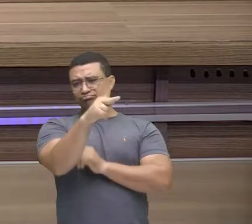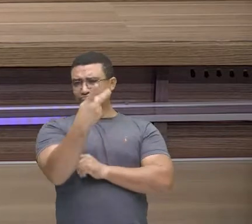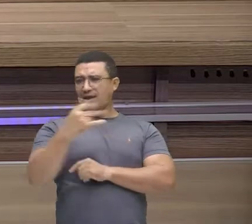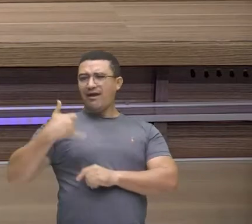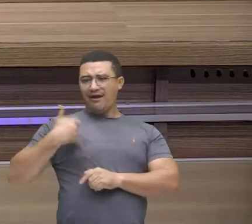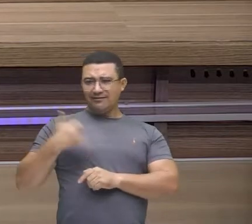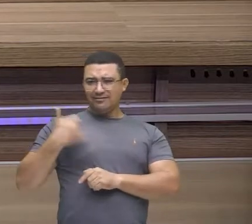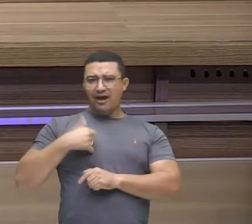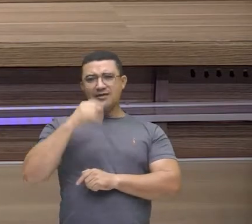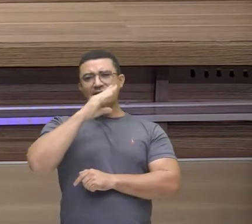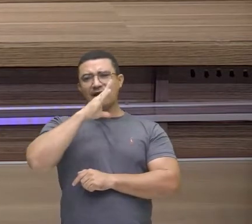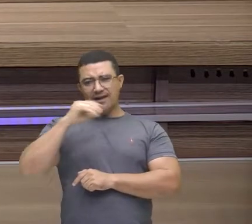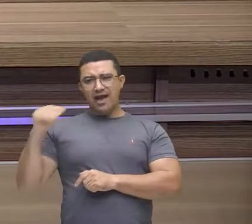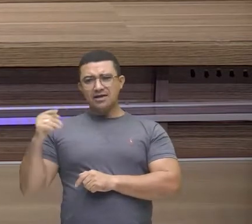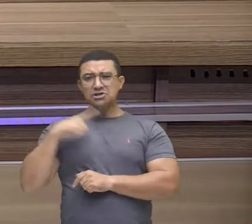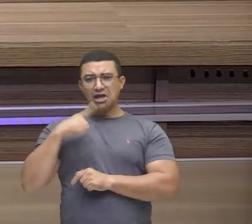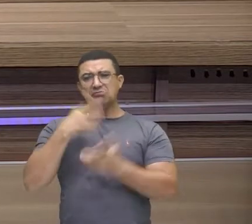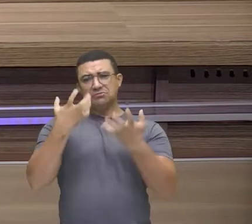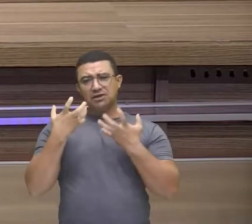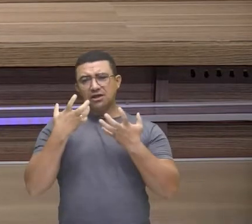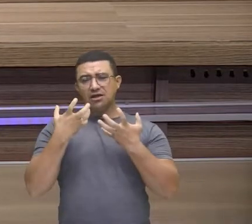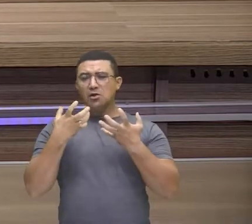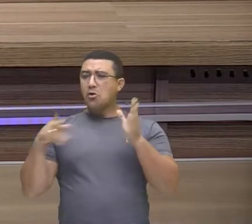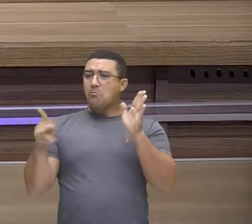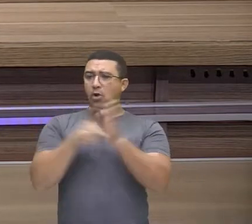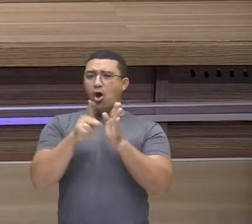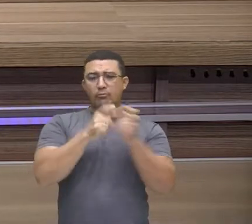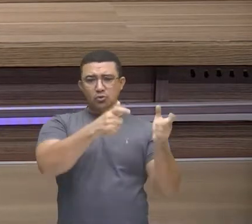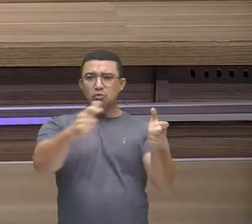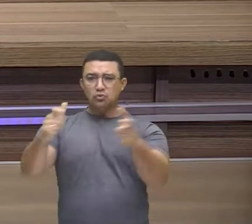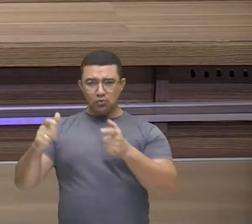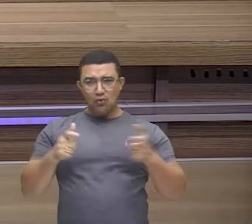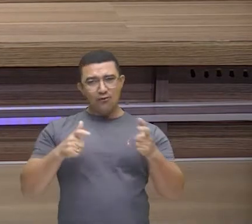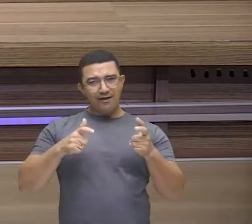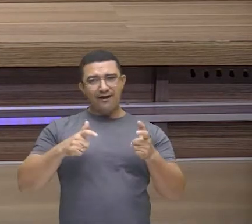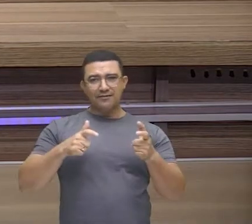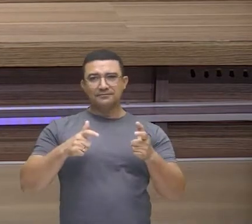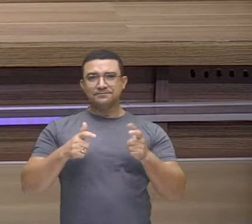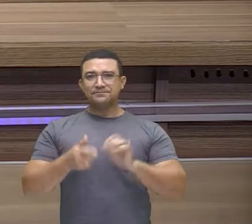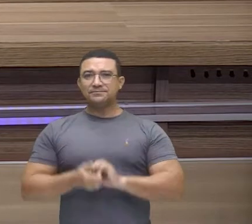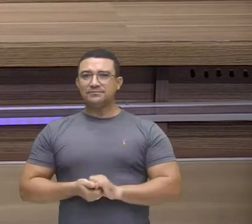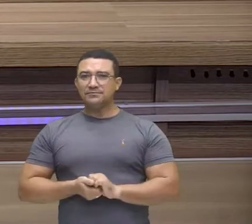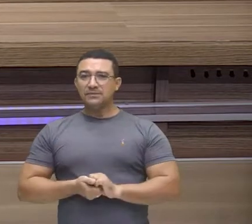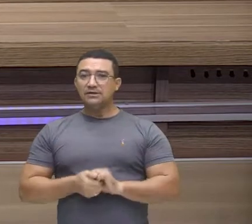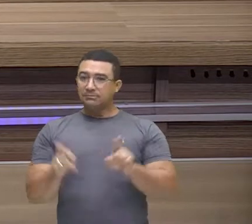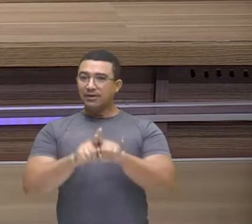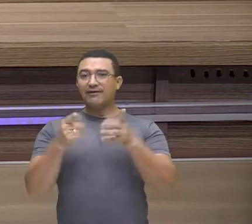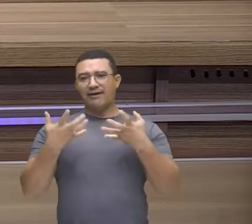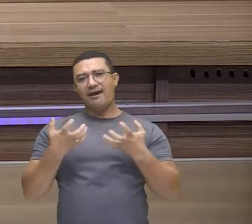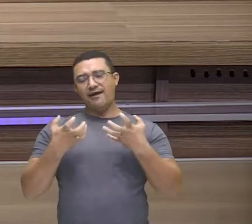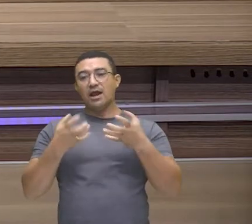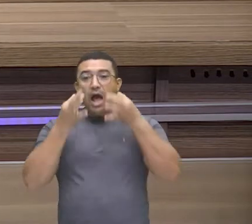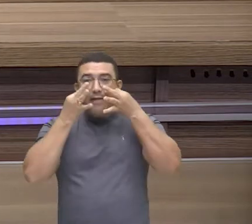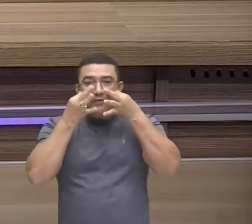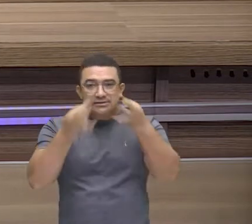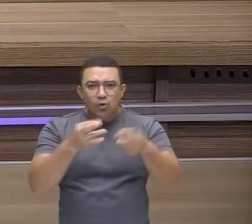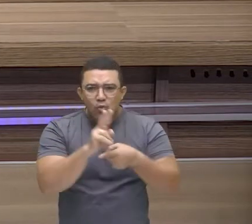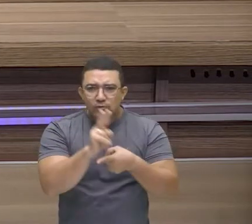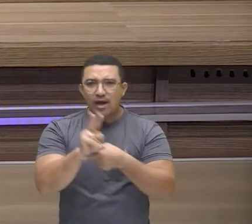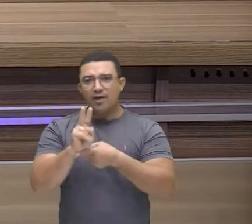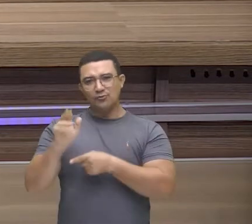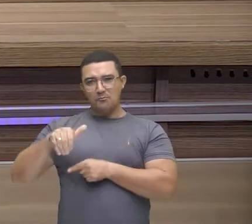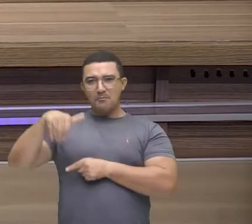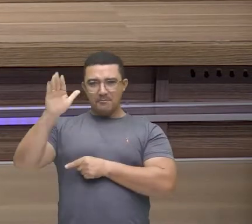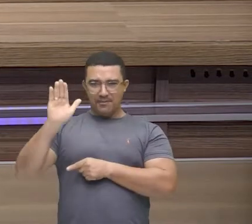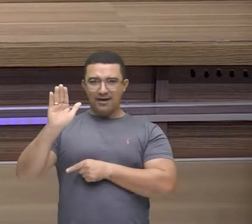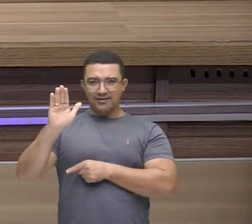seu espaço, cada um quer garantir, né, que tem uma atenção maior para ele. E isso, por